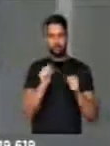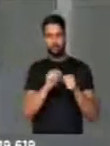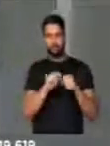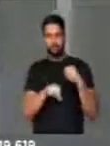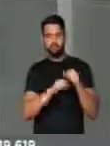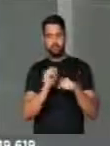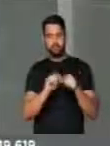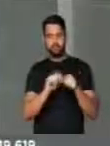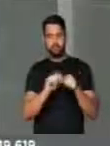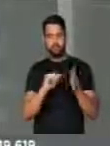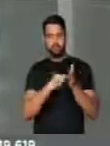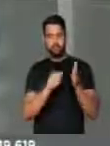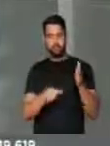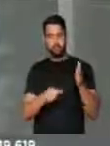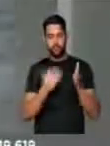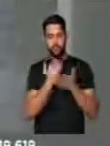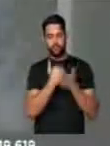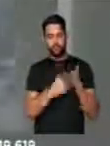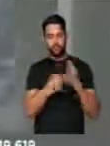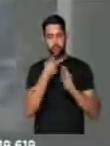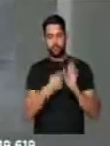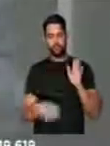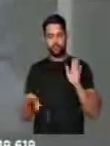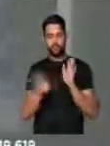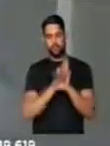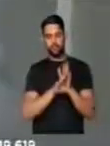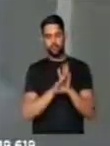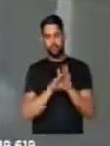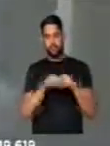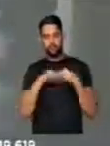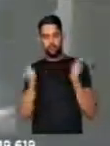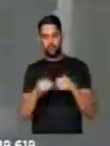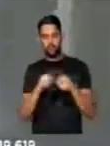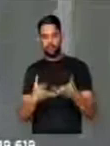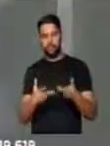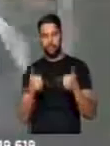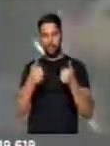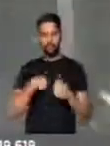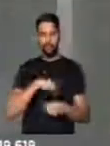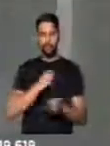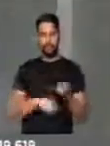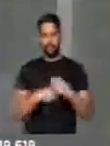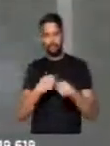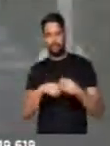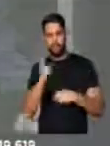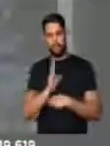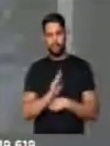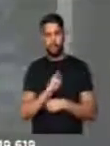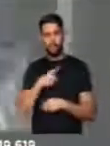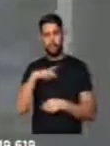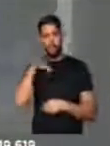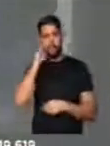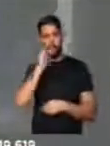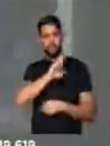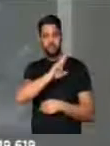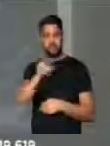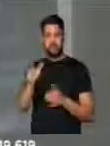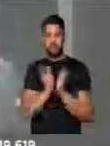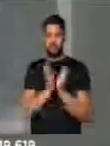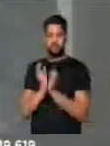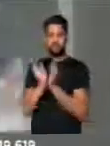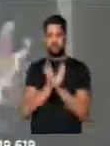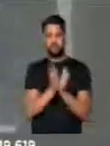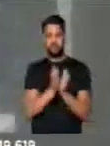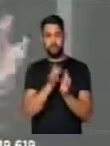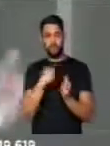colocar pontos sobre as matérias que aqui chegam para poder melhorar a nossa economia, ouvindo os diversos segmentos,